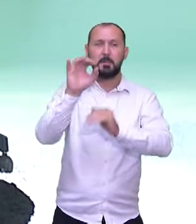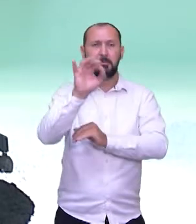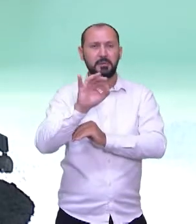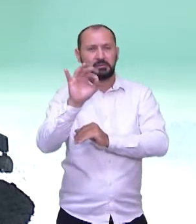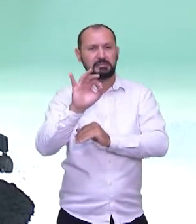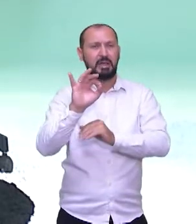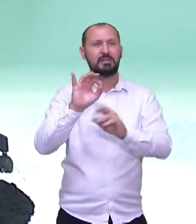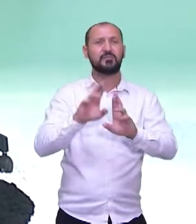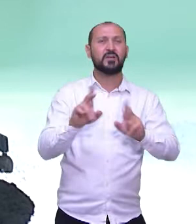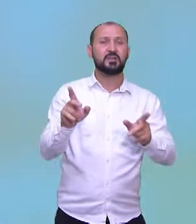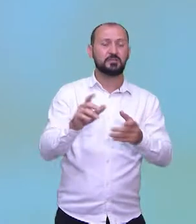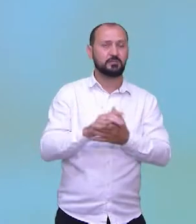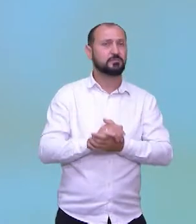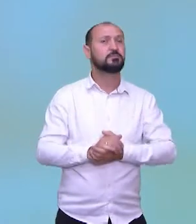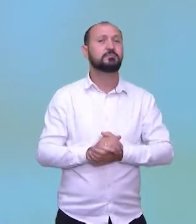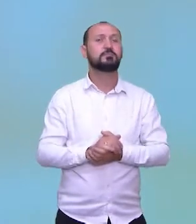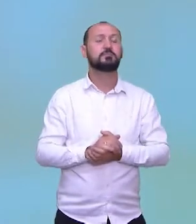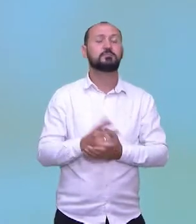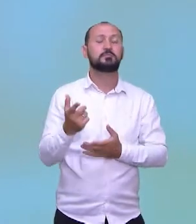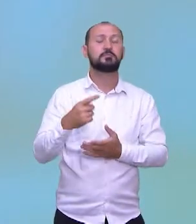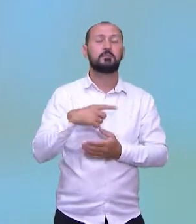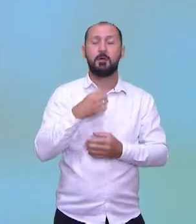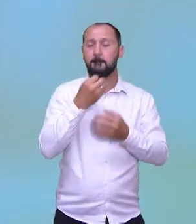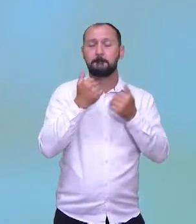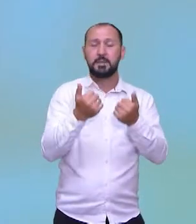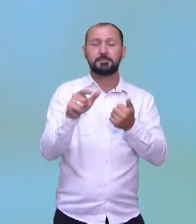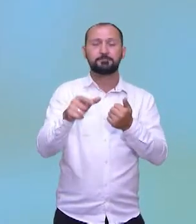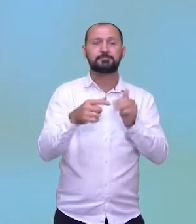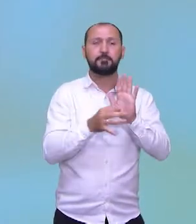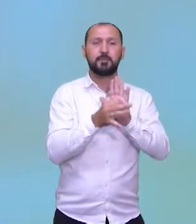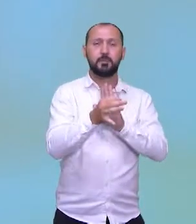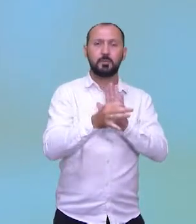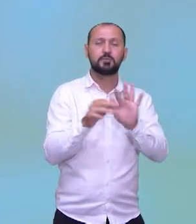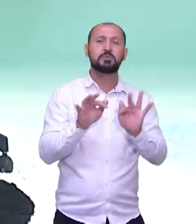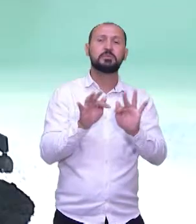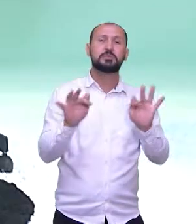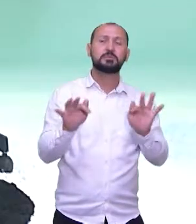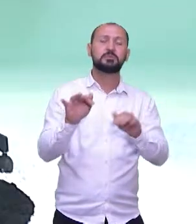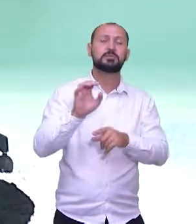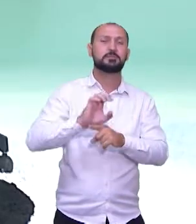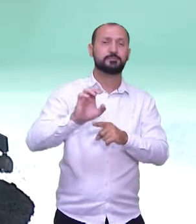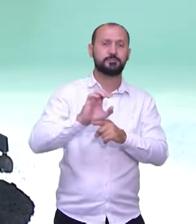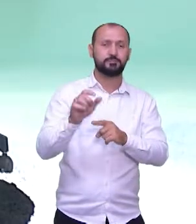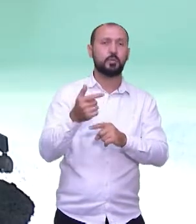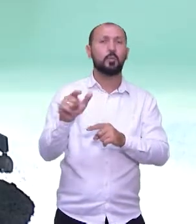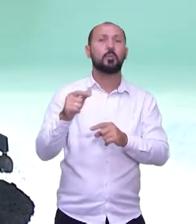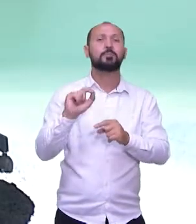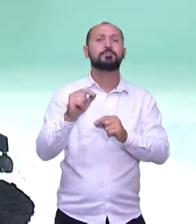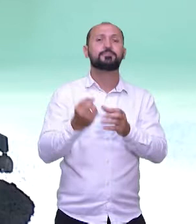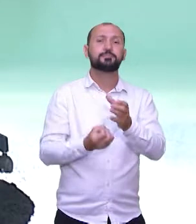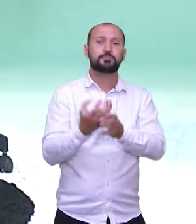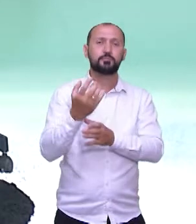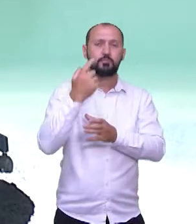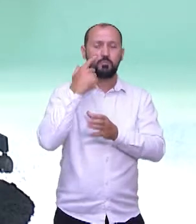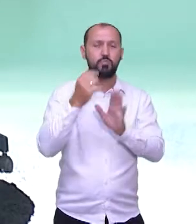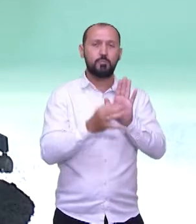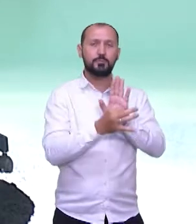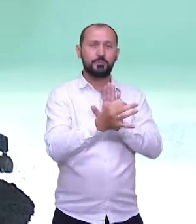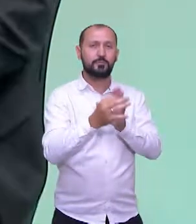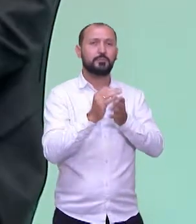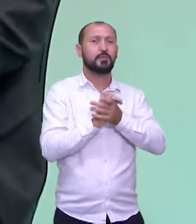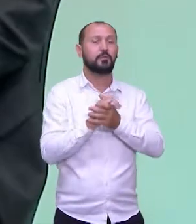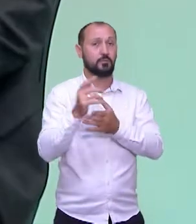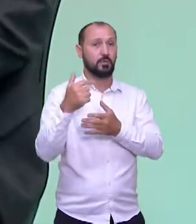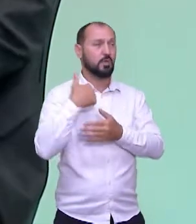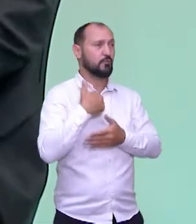alíquota específica. Então, é bem-vinda a proposta de um Simples Estadual, O que mais que a gente pode falar sobre a criação dessa proposta?